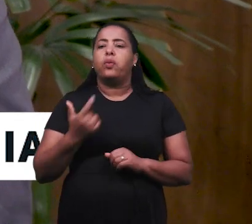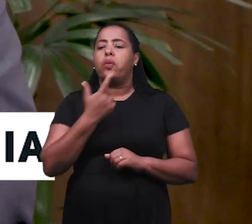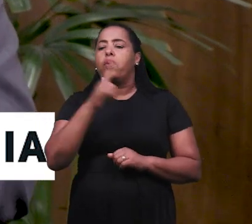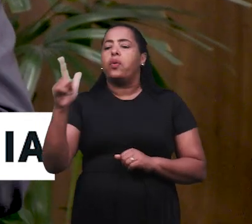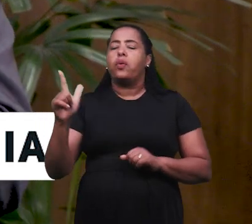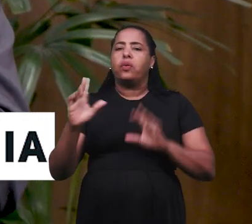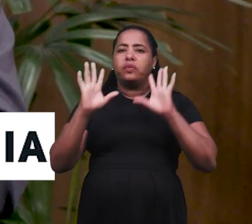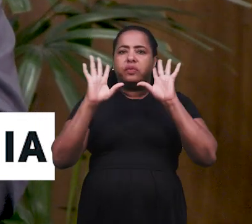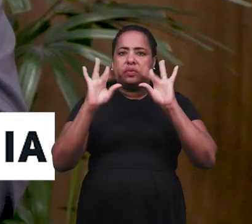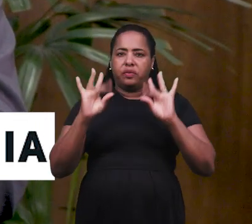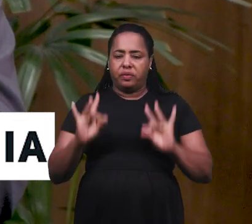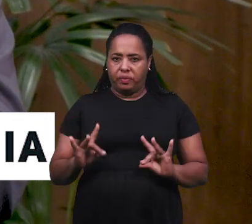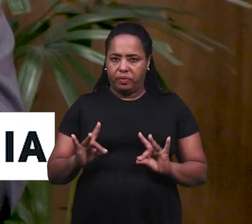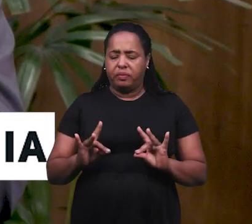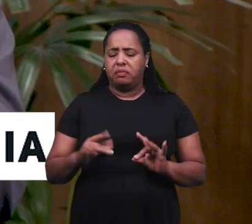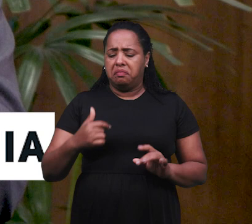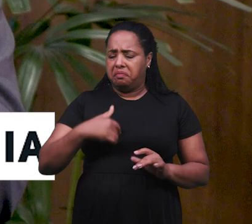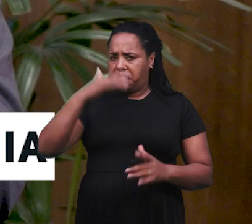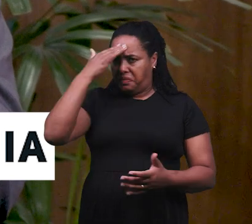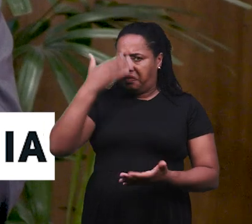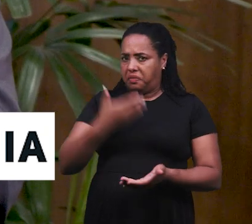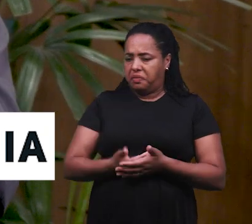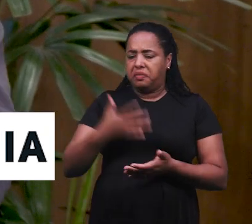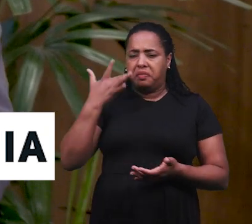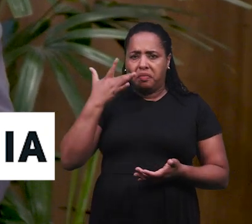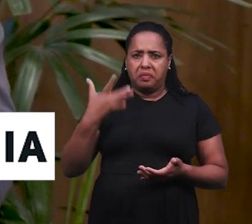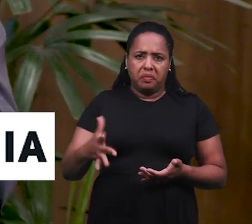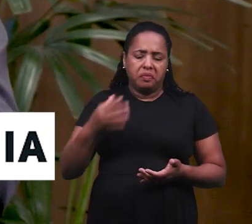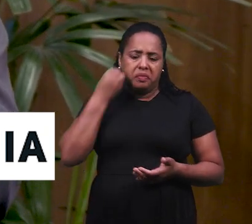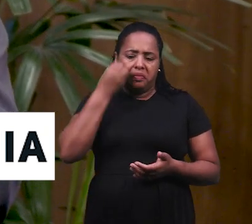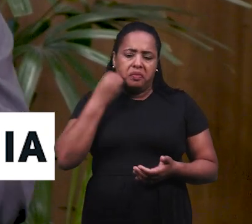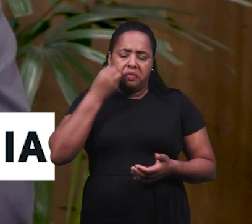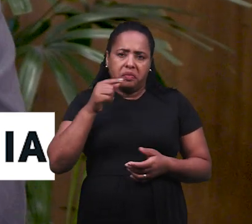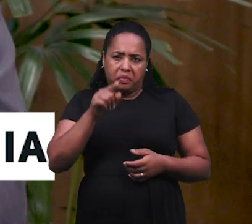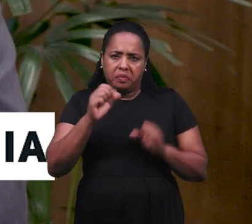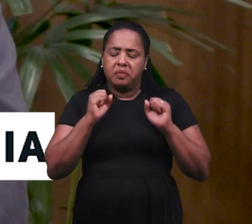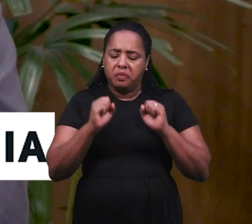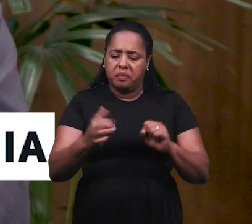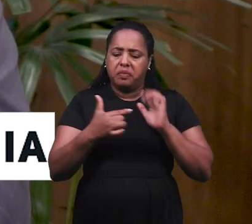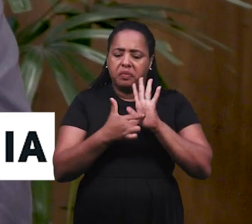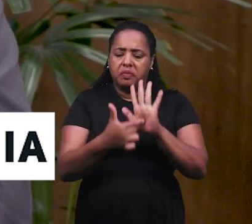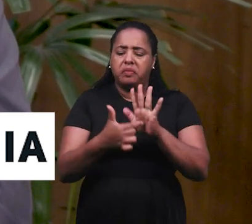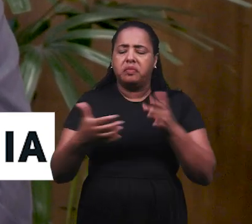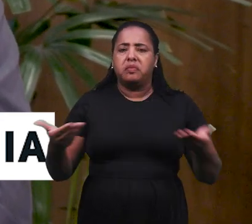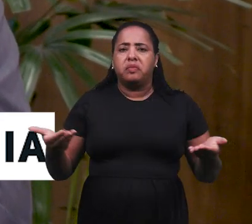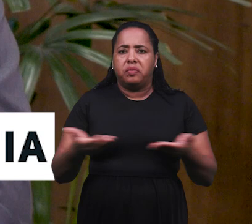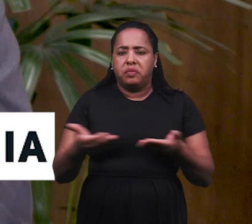seguinte. Eu creio, Douglas, não sei se há alguma experiência que você possa contar aqui,